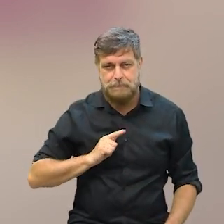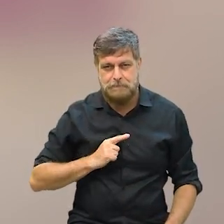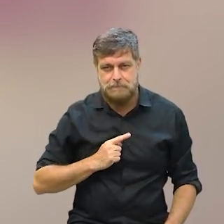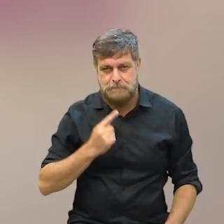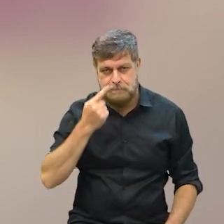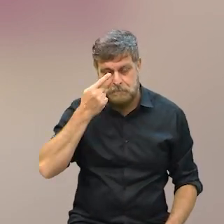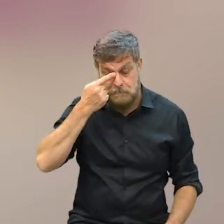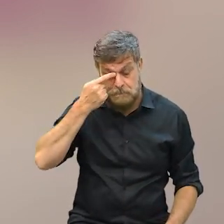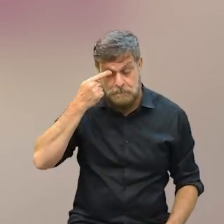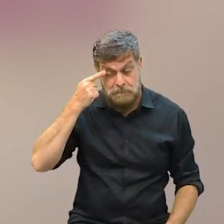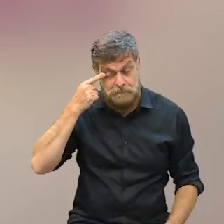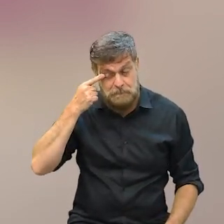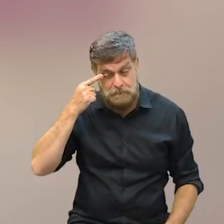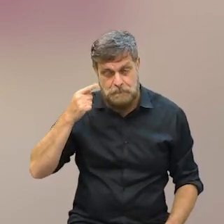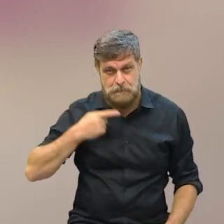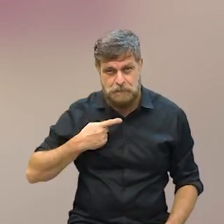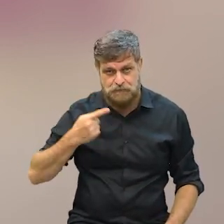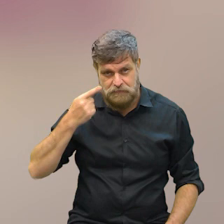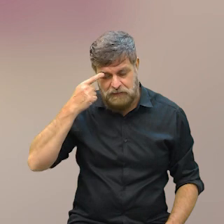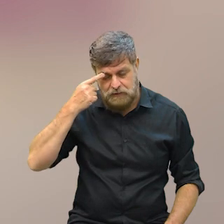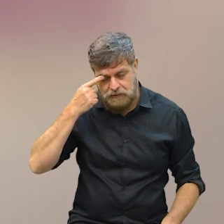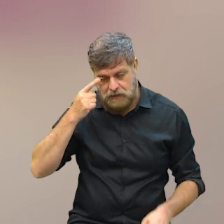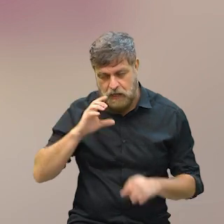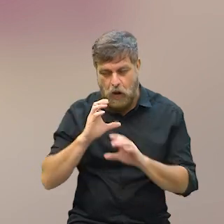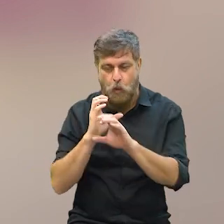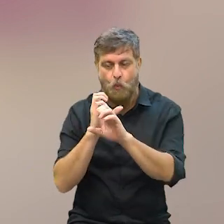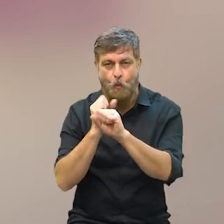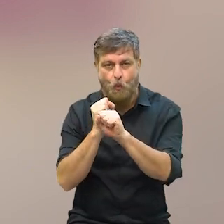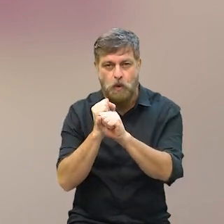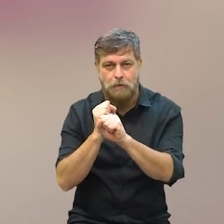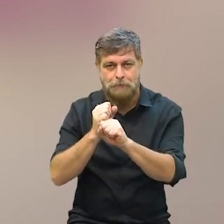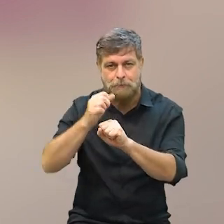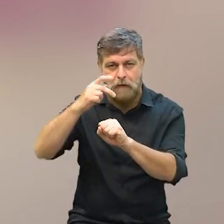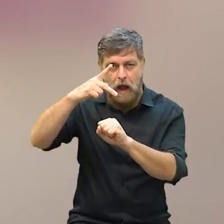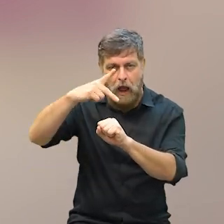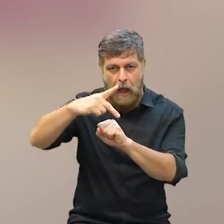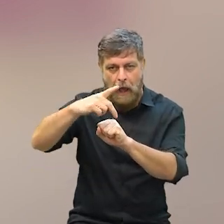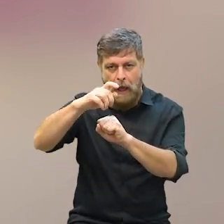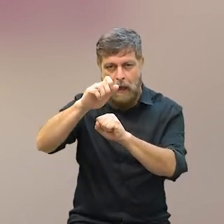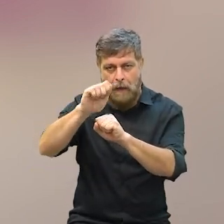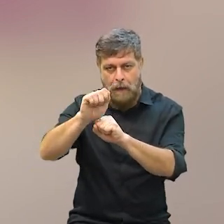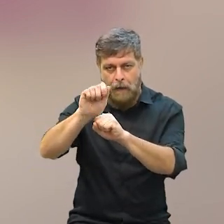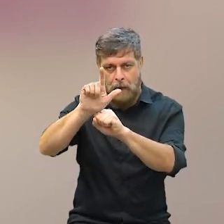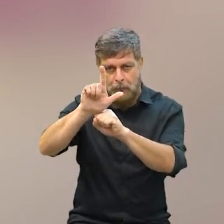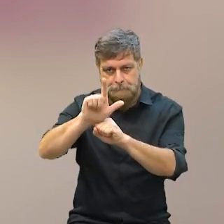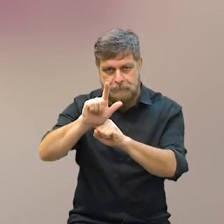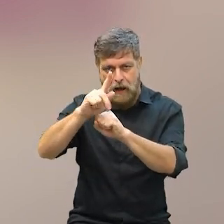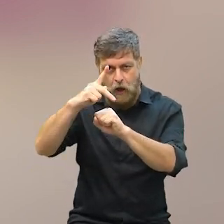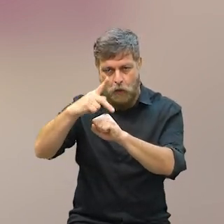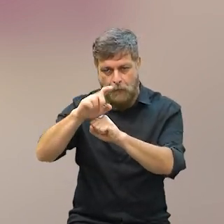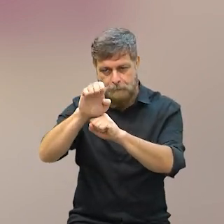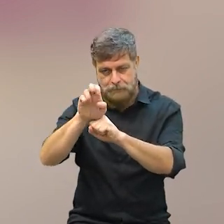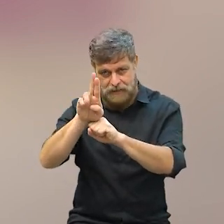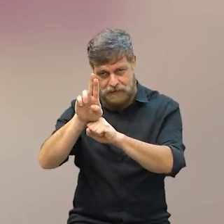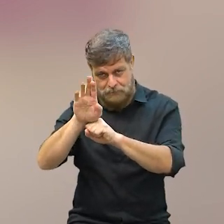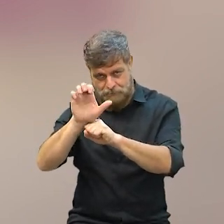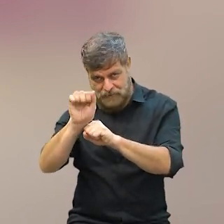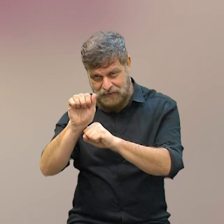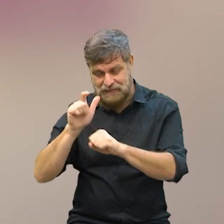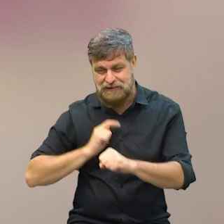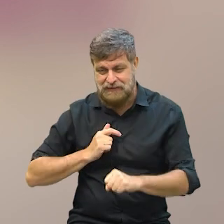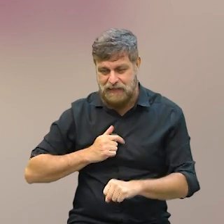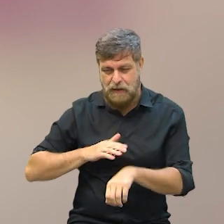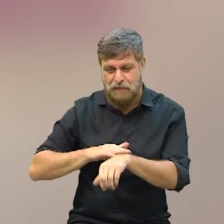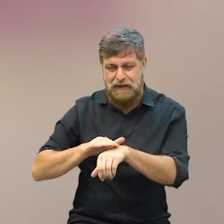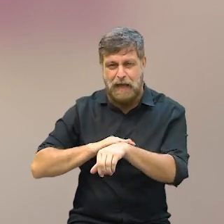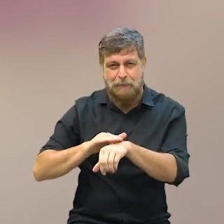na pálpebra, é o entupimento da glândula palpebral, né? Então, por motivos de blefarite, são pacientes que às vezes têm